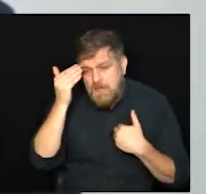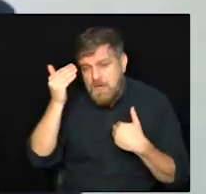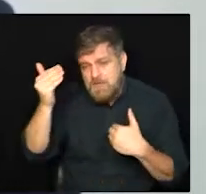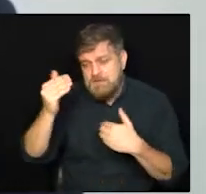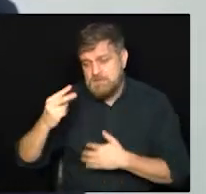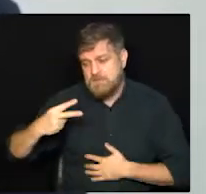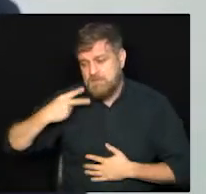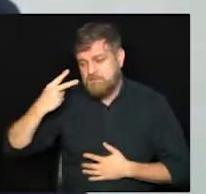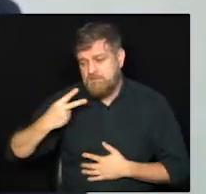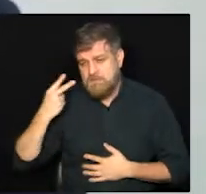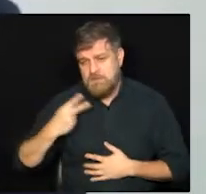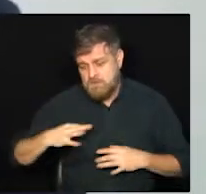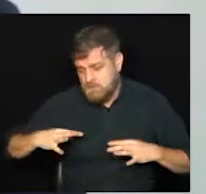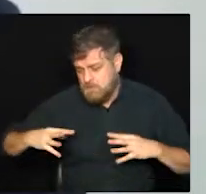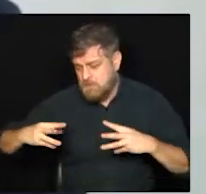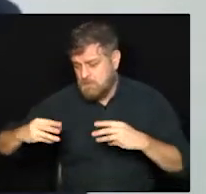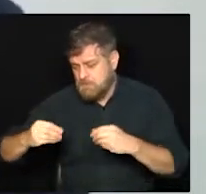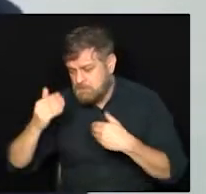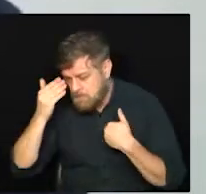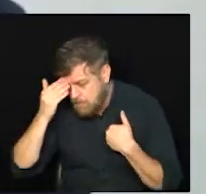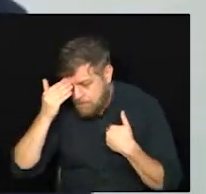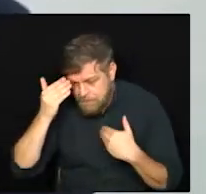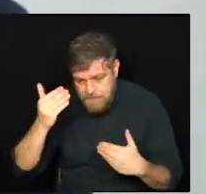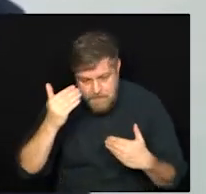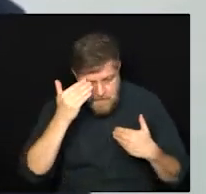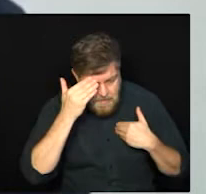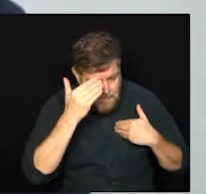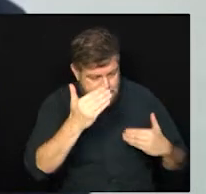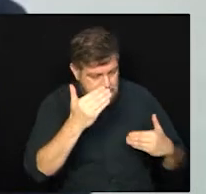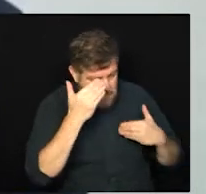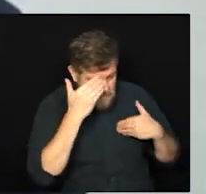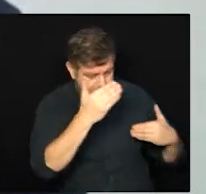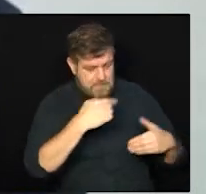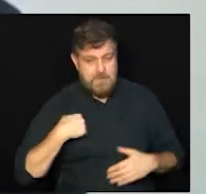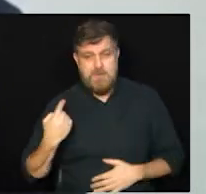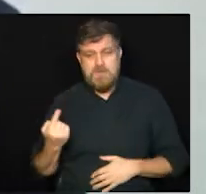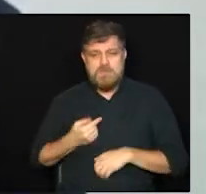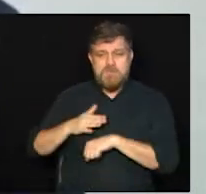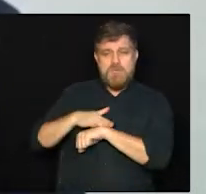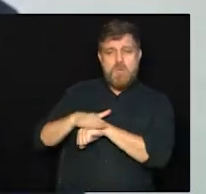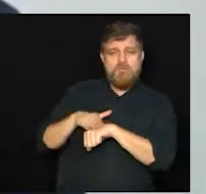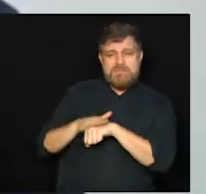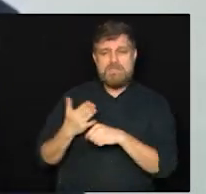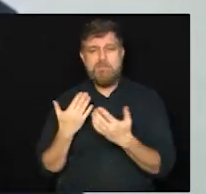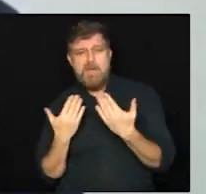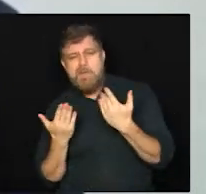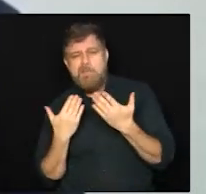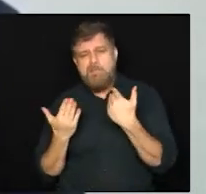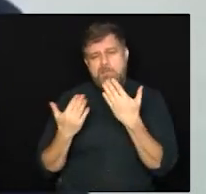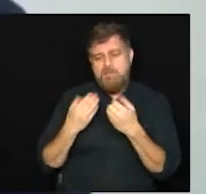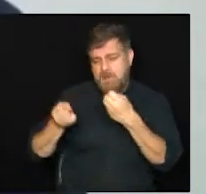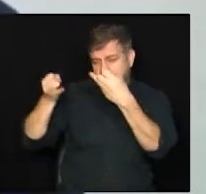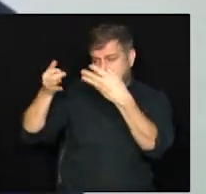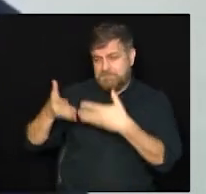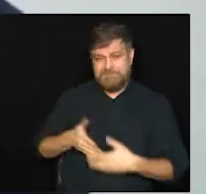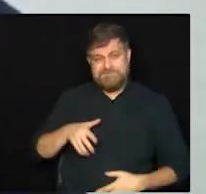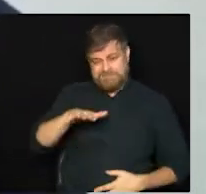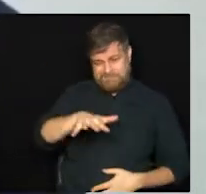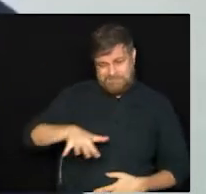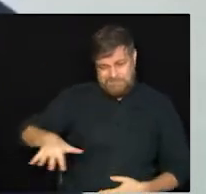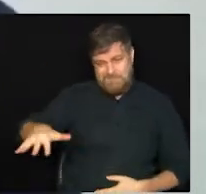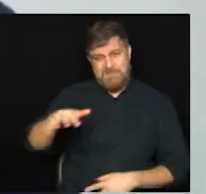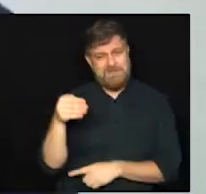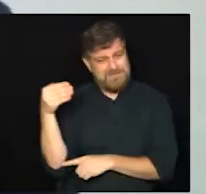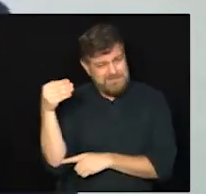vereadores, a gente poder estar conversando aqui com vocês e explicando a crise que o setor